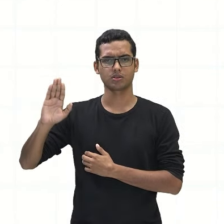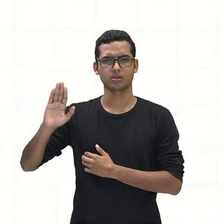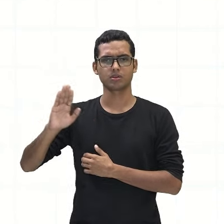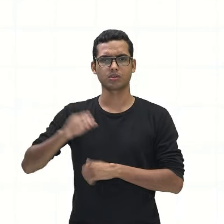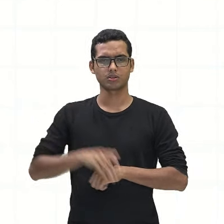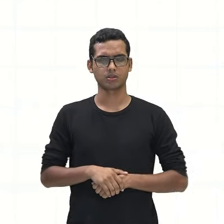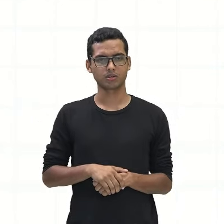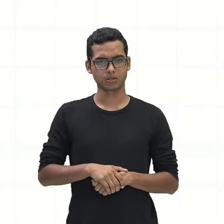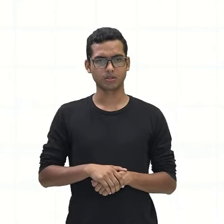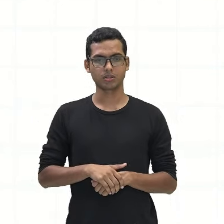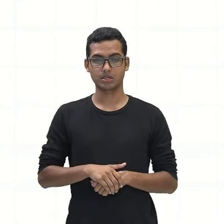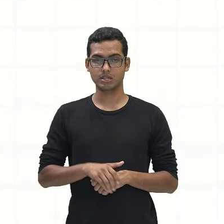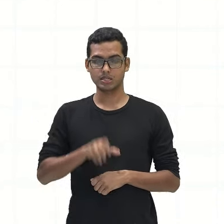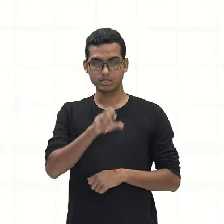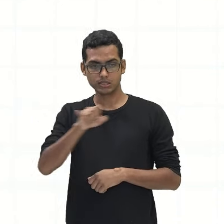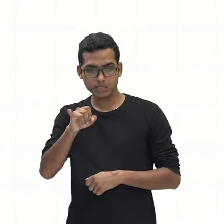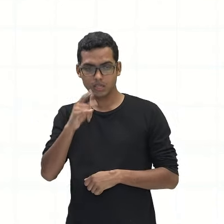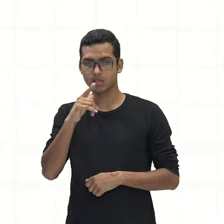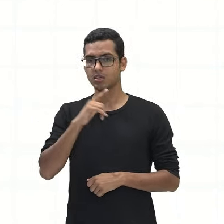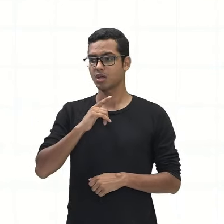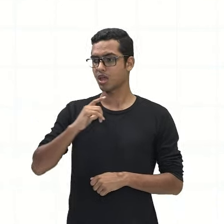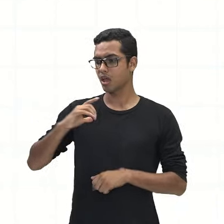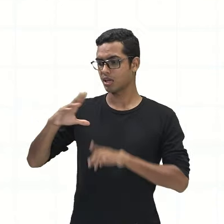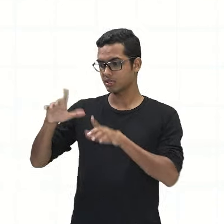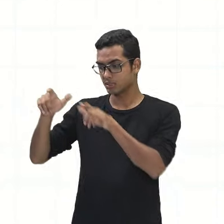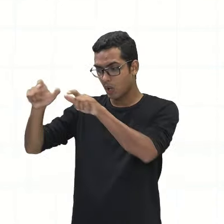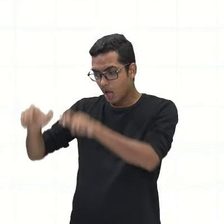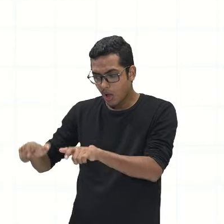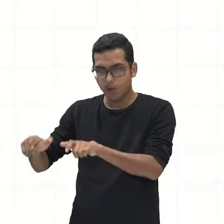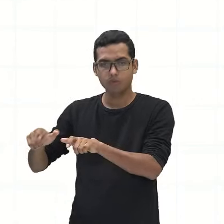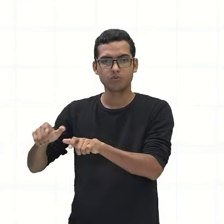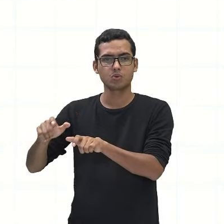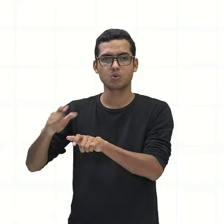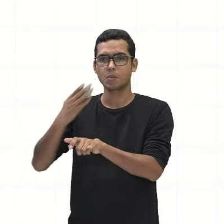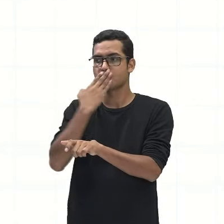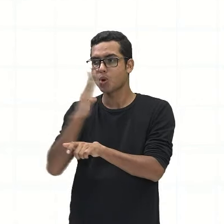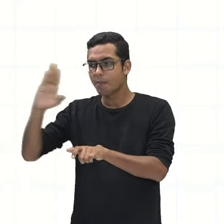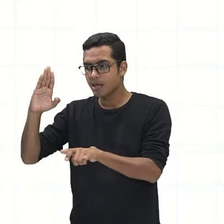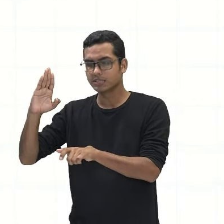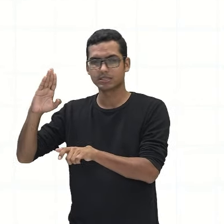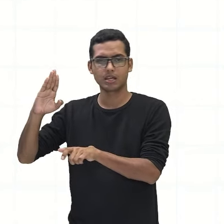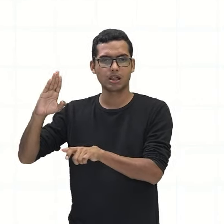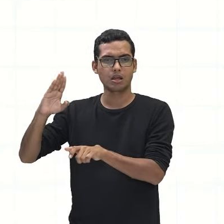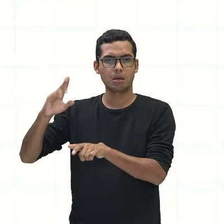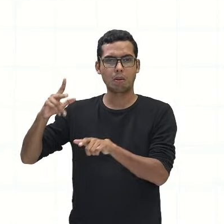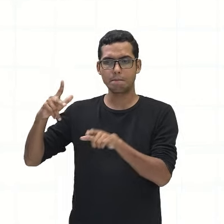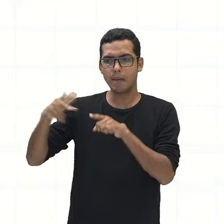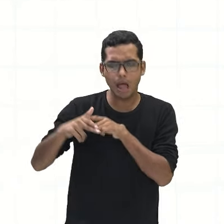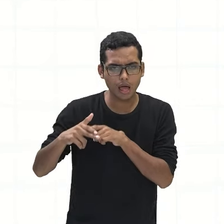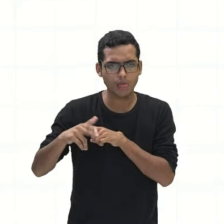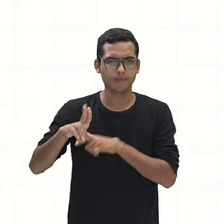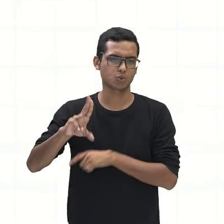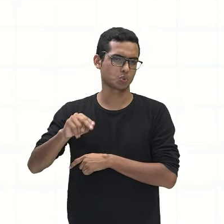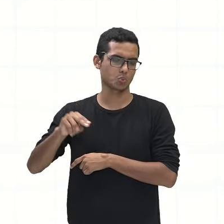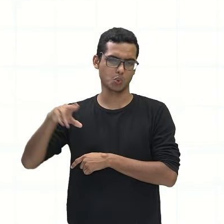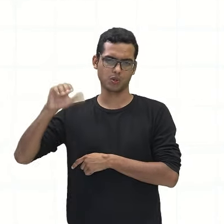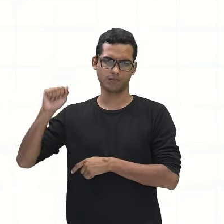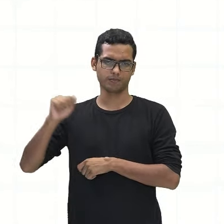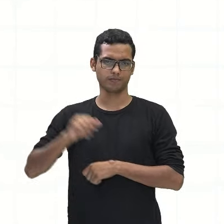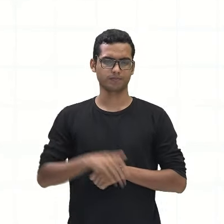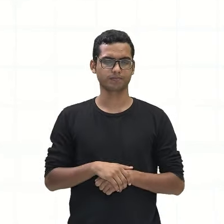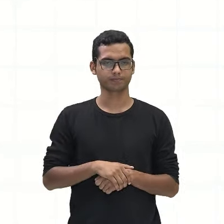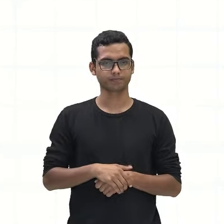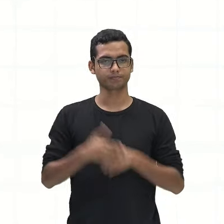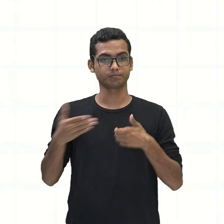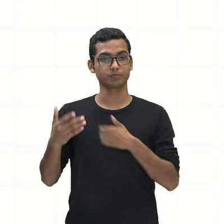quebrassem promessas. Muito bem, então aqui temos a história. Olha só, prosseguindo. Com a música de